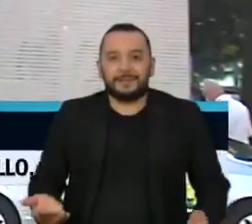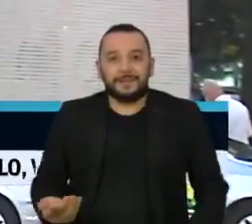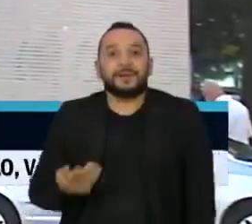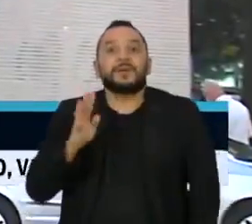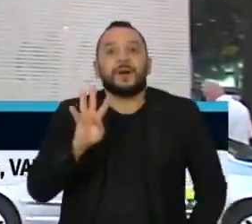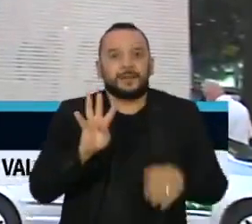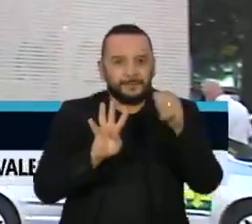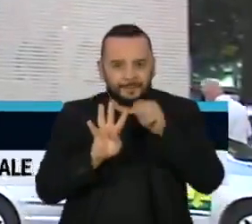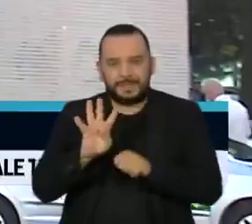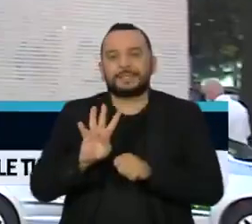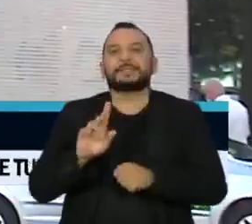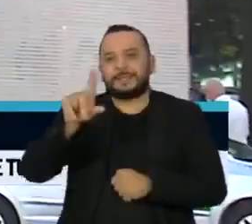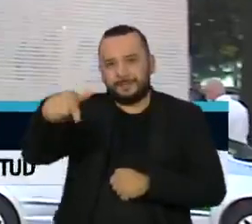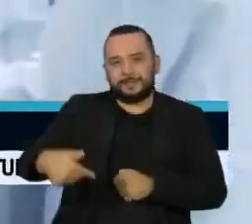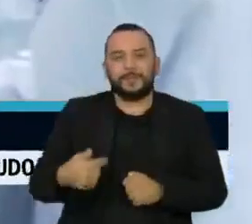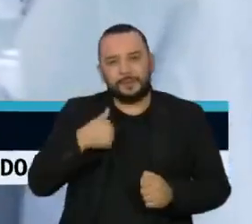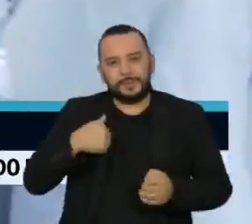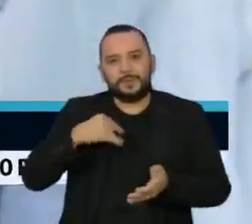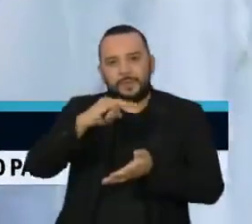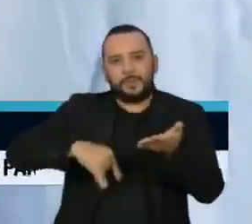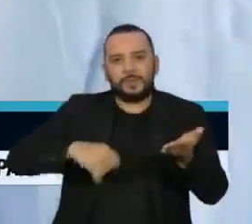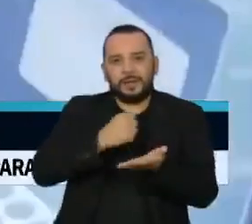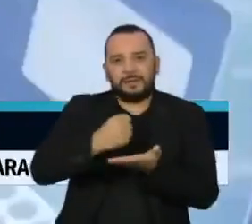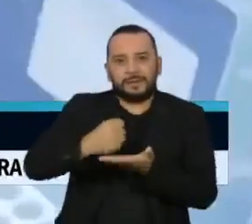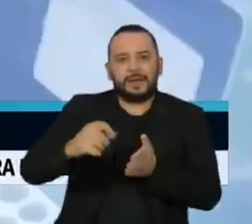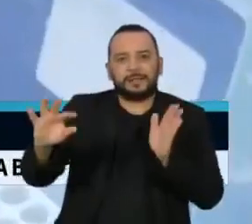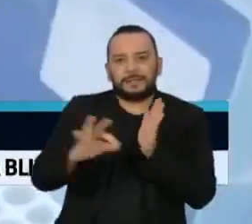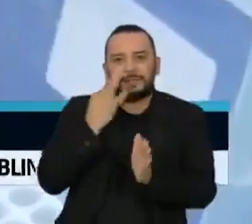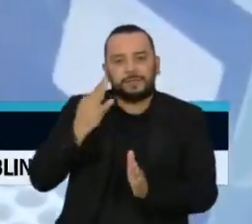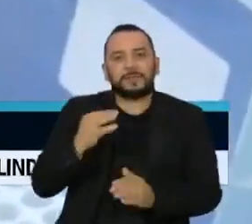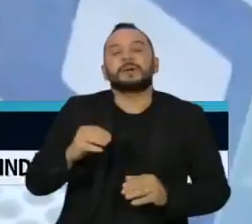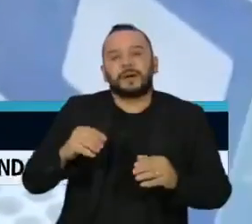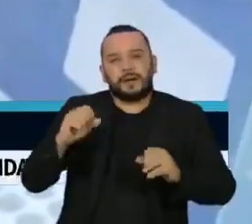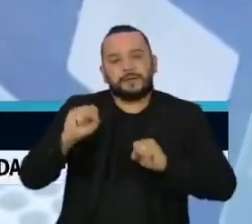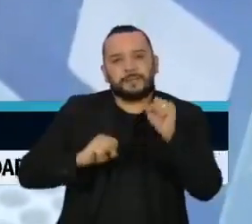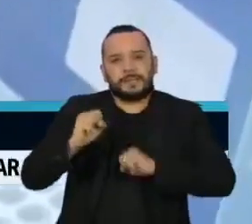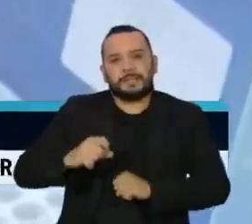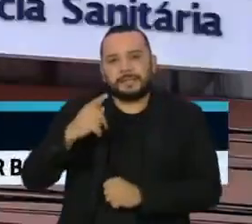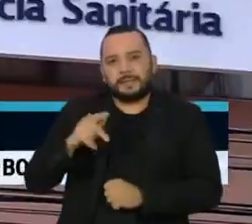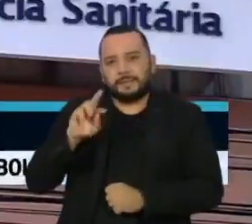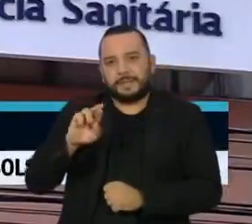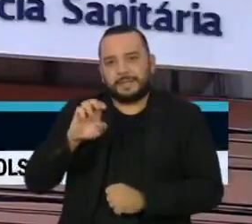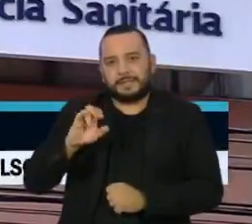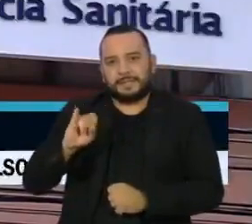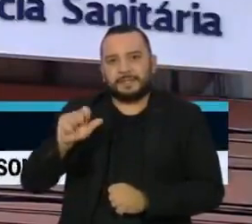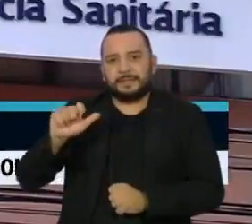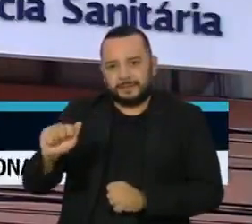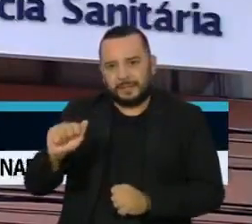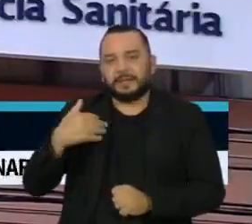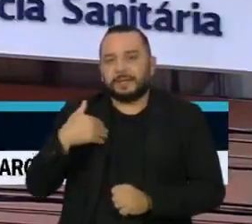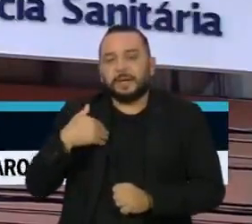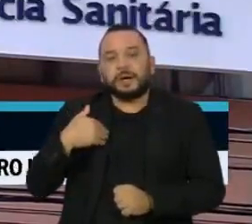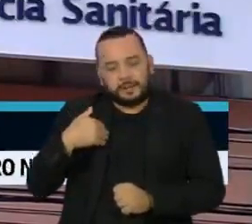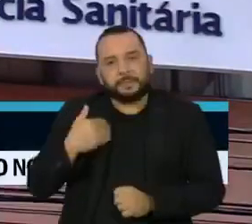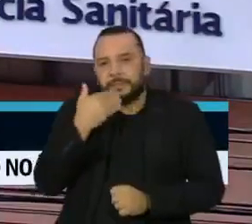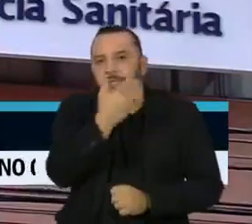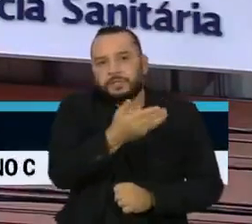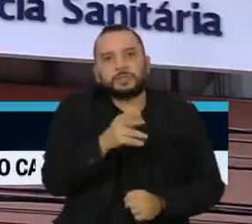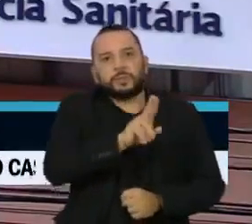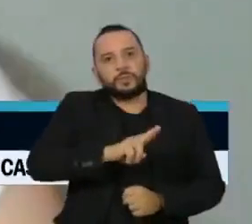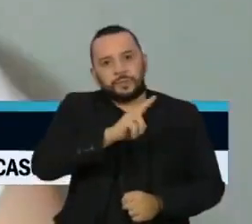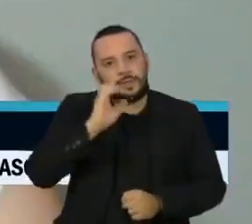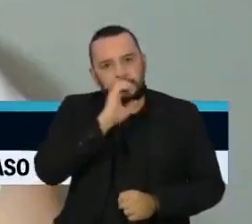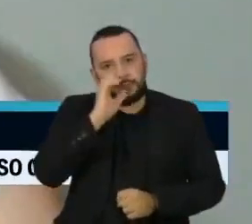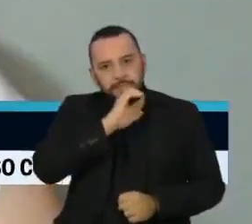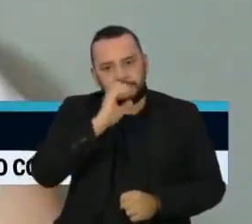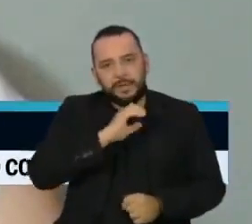meses depois da assinatura do contrato, a Precisa Medicamentos entrou com o pedido de uso emergencial da